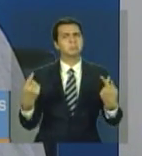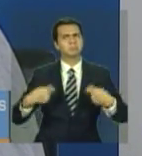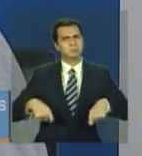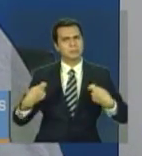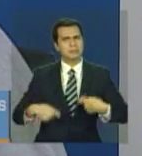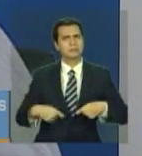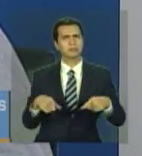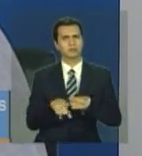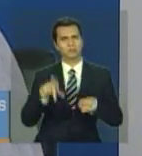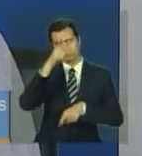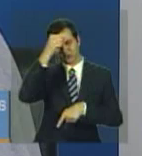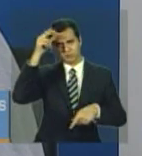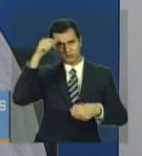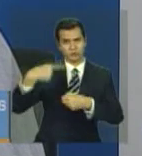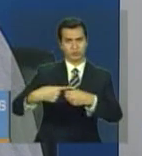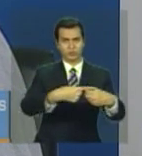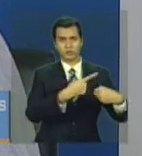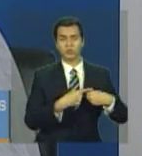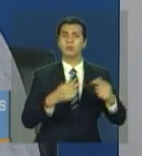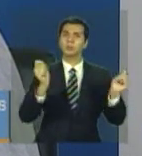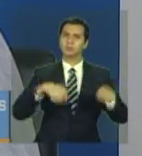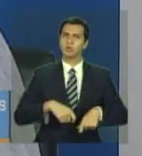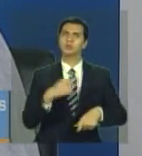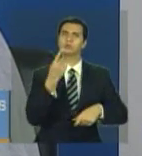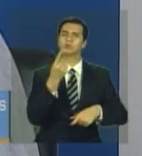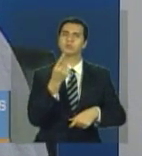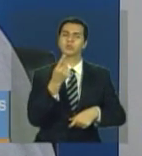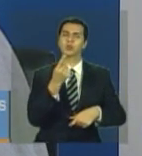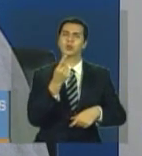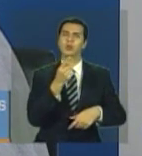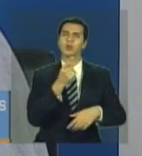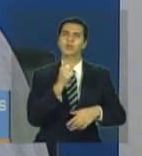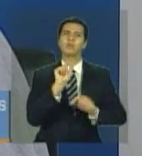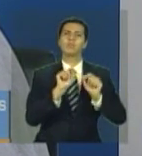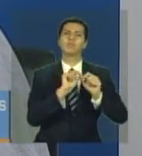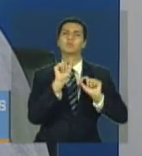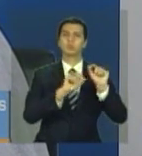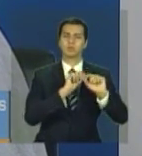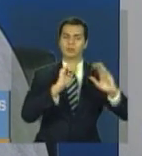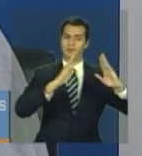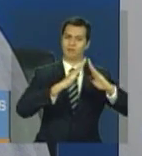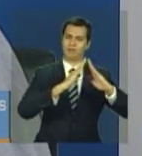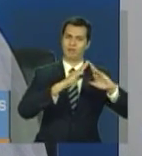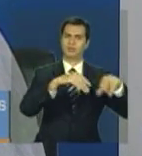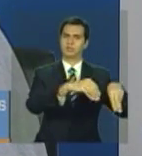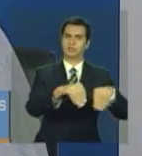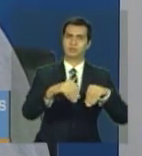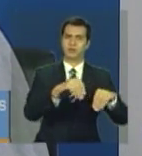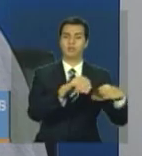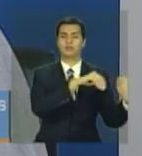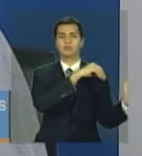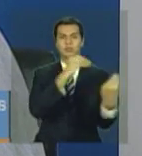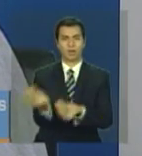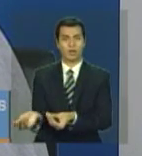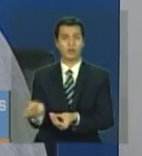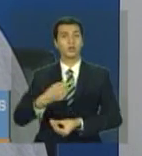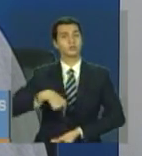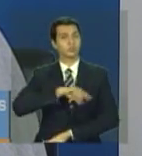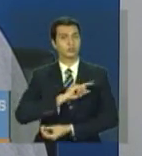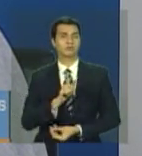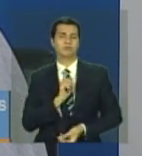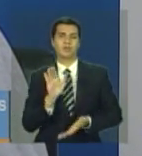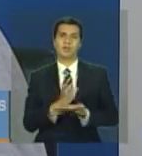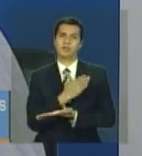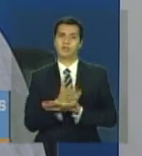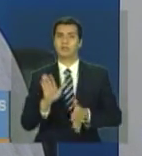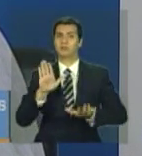que os municípios também entrem com uma parte fundamental, que é a garantia do imóvel. Né? Nós tivemos alguns problemas